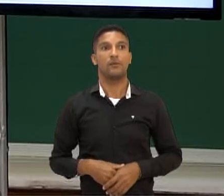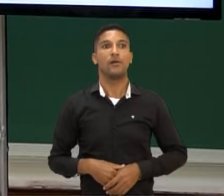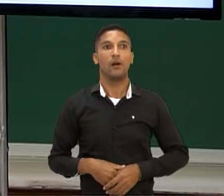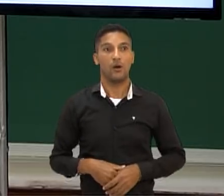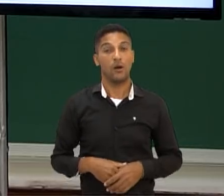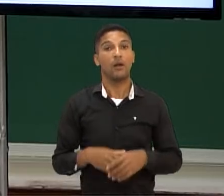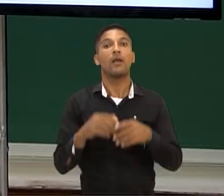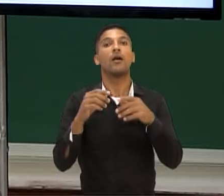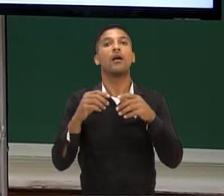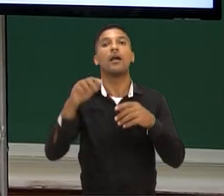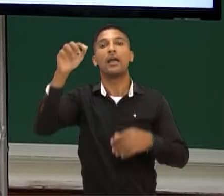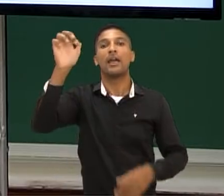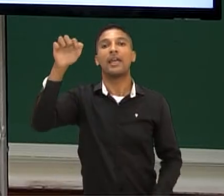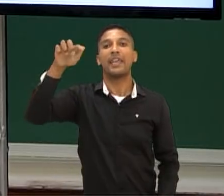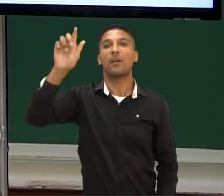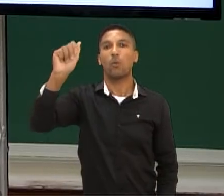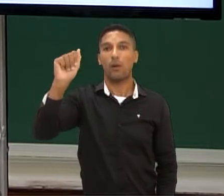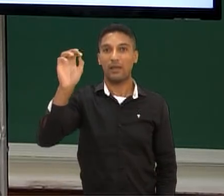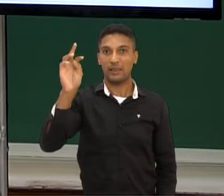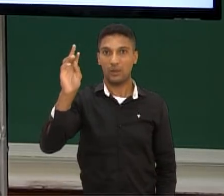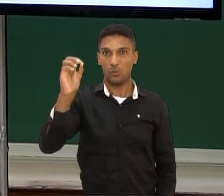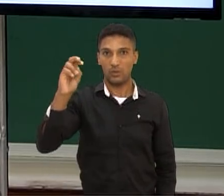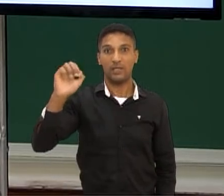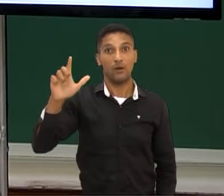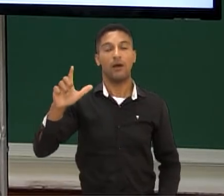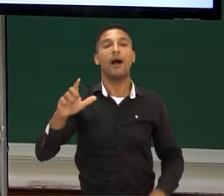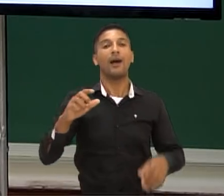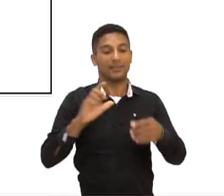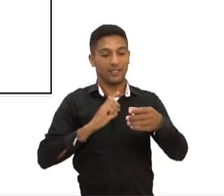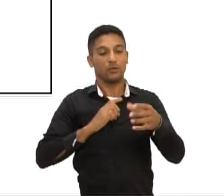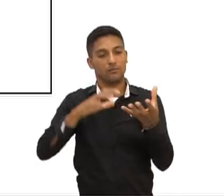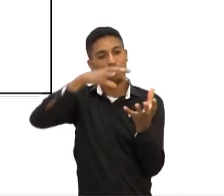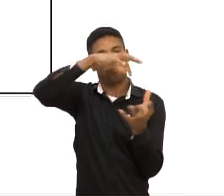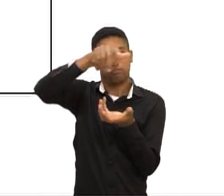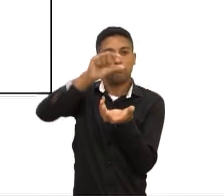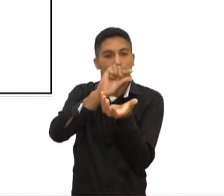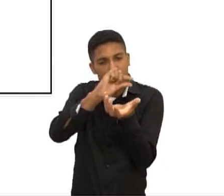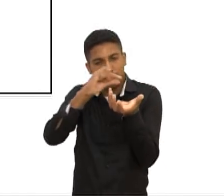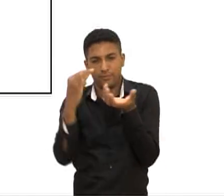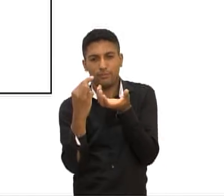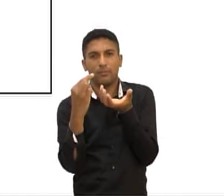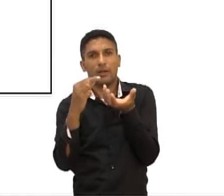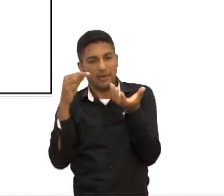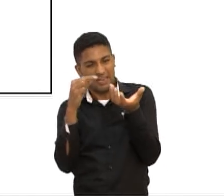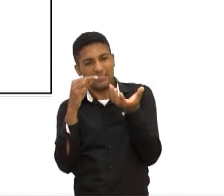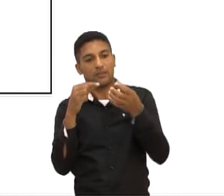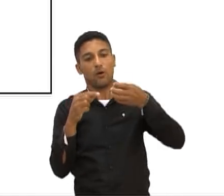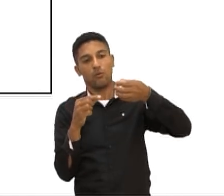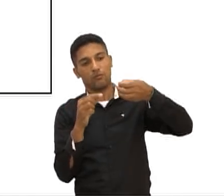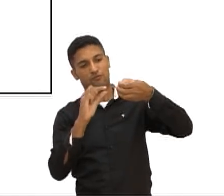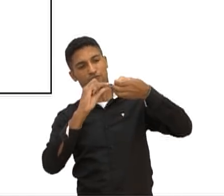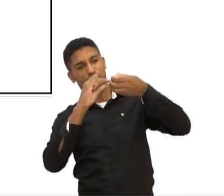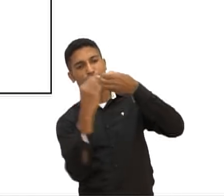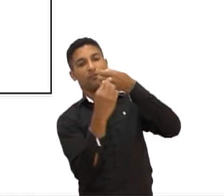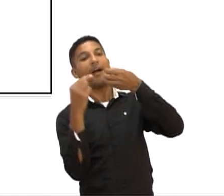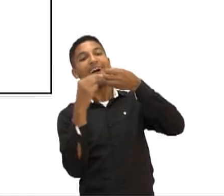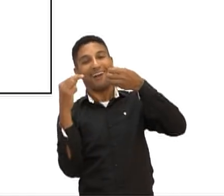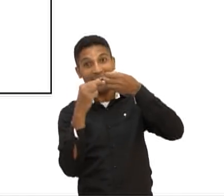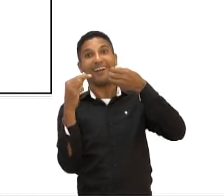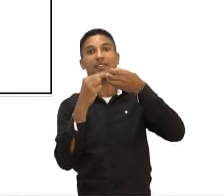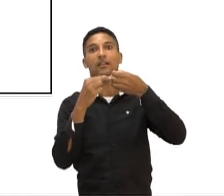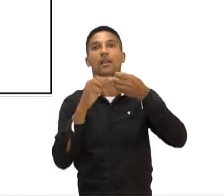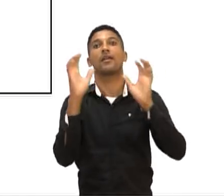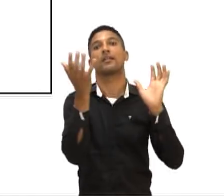equatorial, próximo à linha do Equador. Tropical, cerrado, vegetação